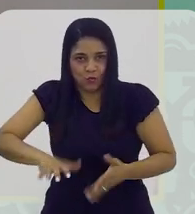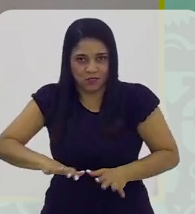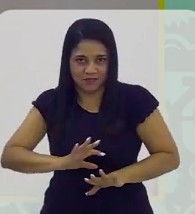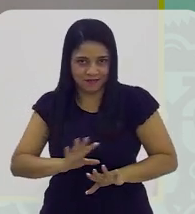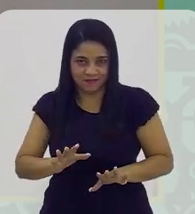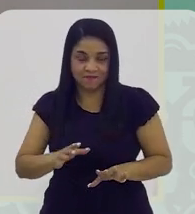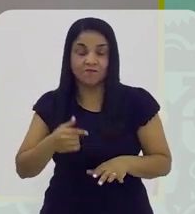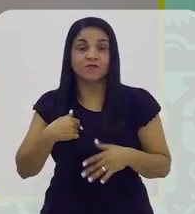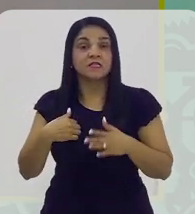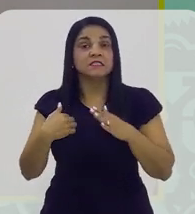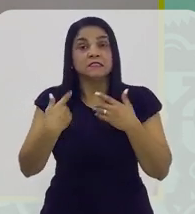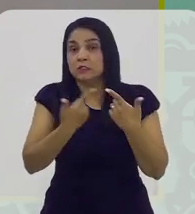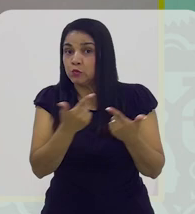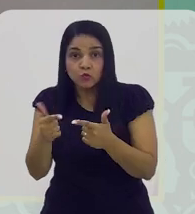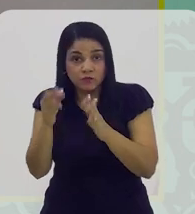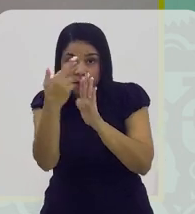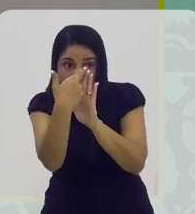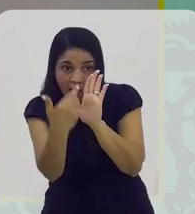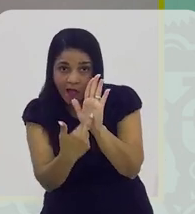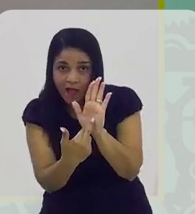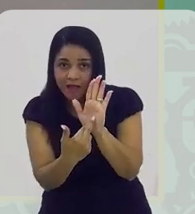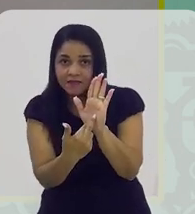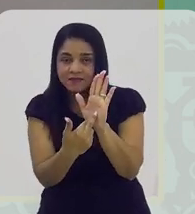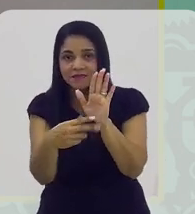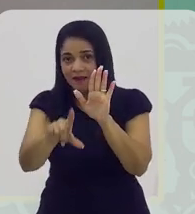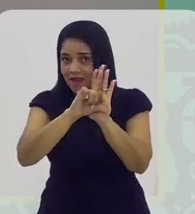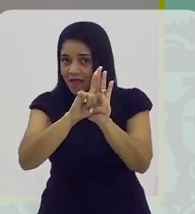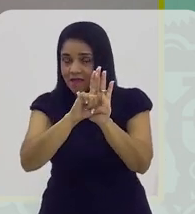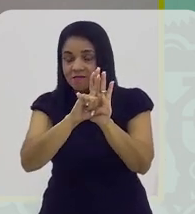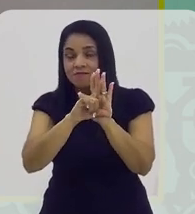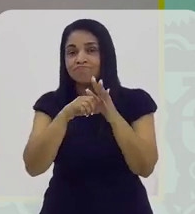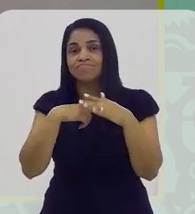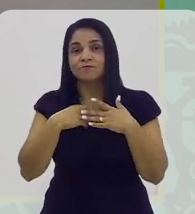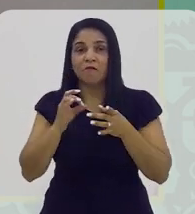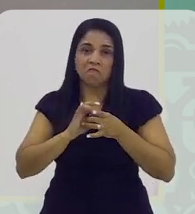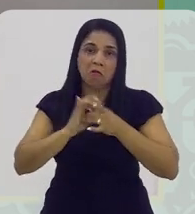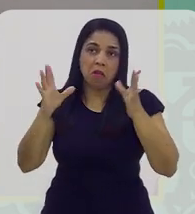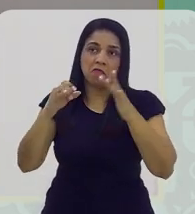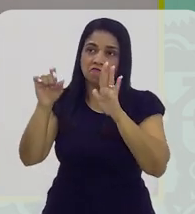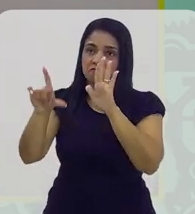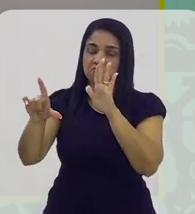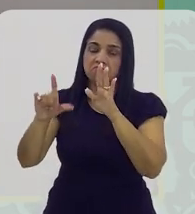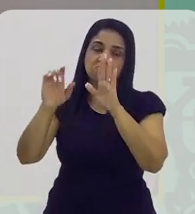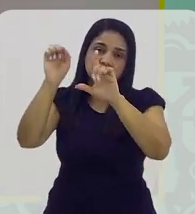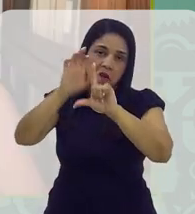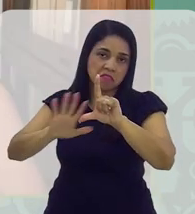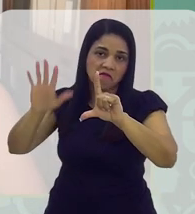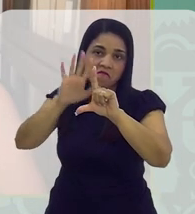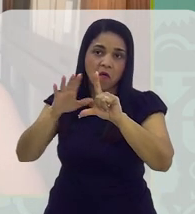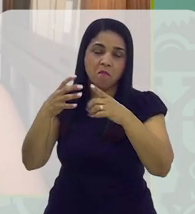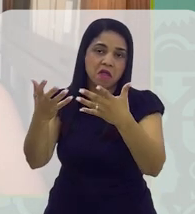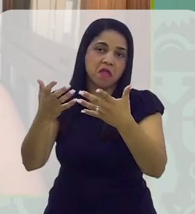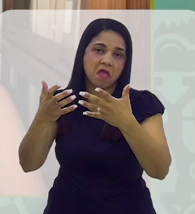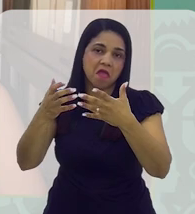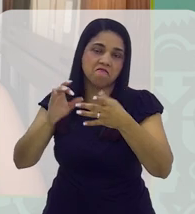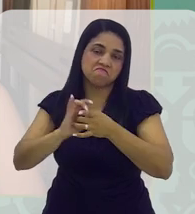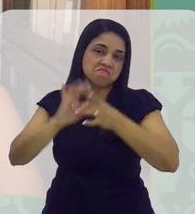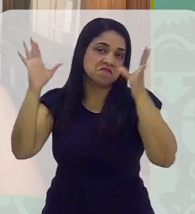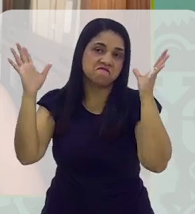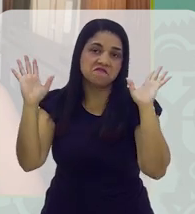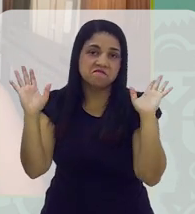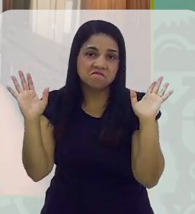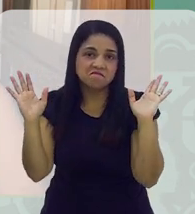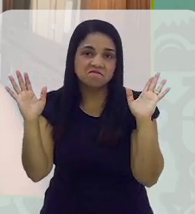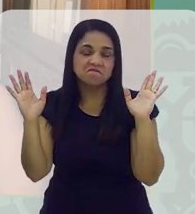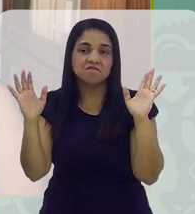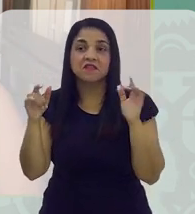Então, se não houver uma regulamentação, a gente vai ficar à mercê dessas plataformas, delas fazerem o que elas querem.